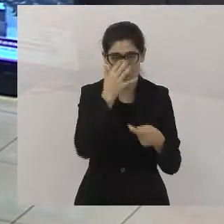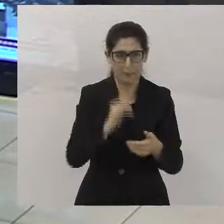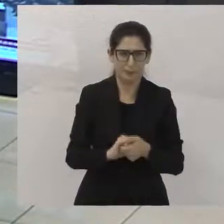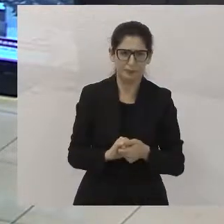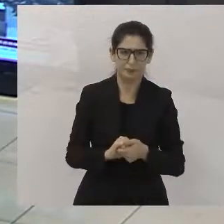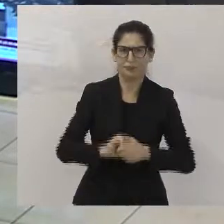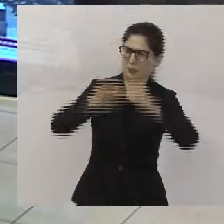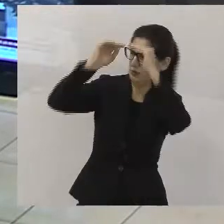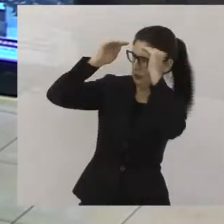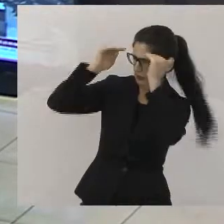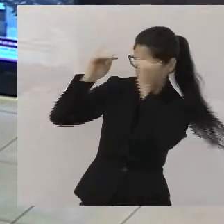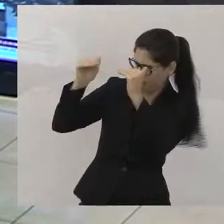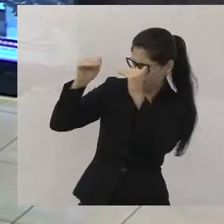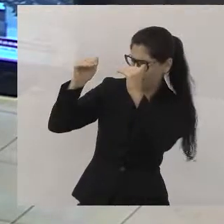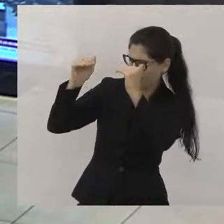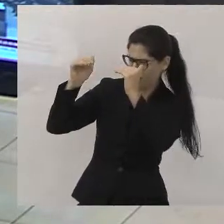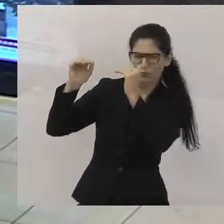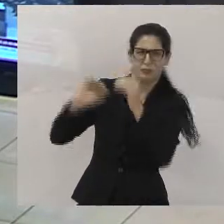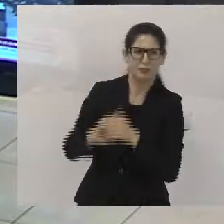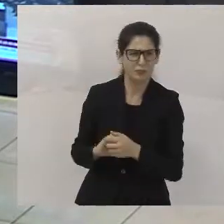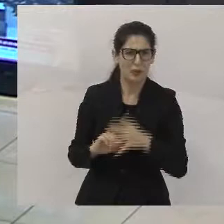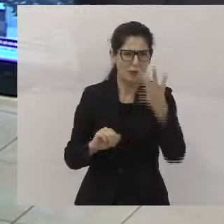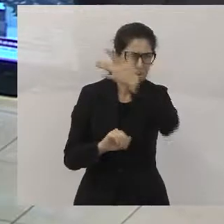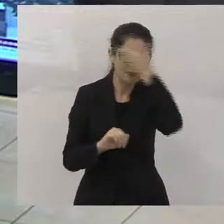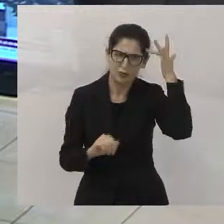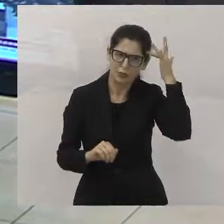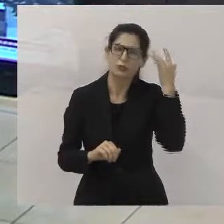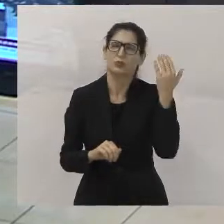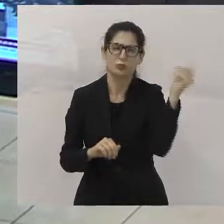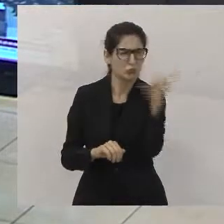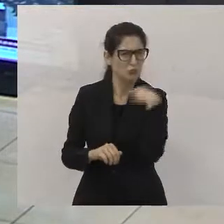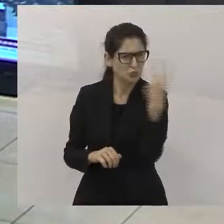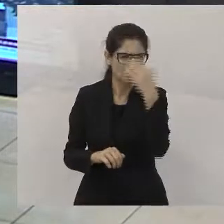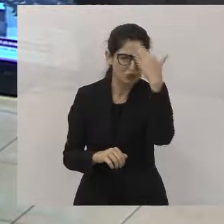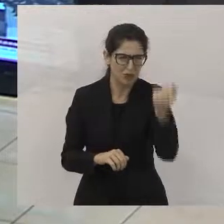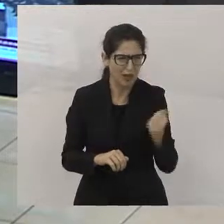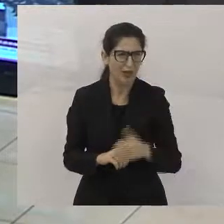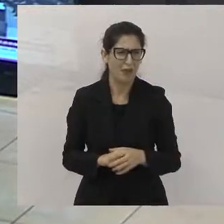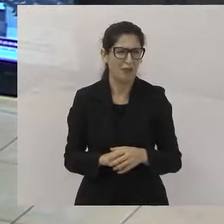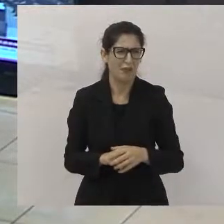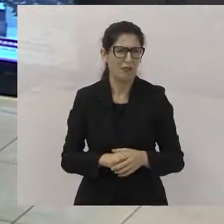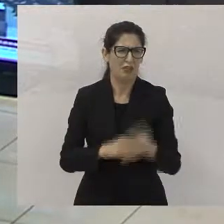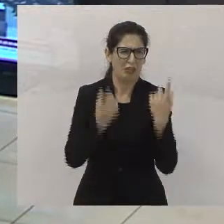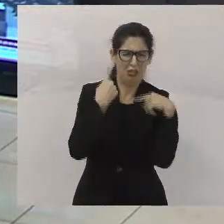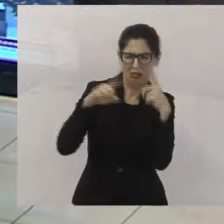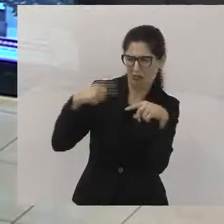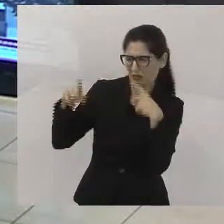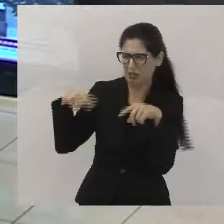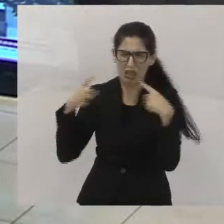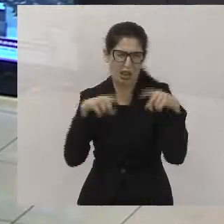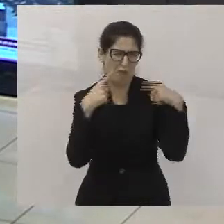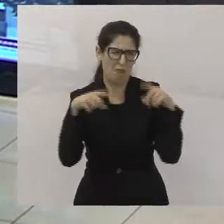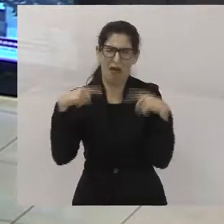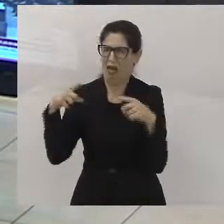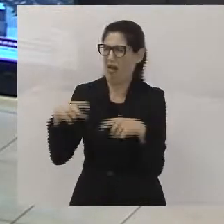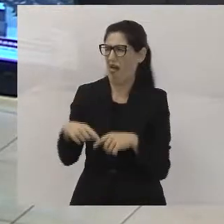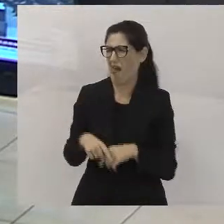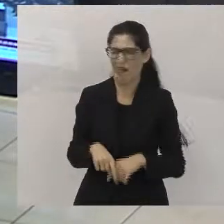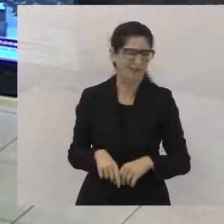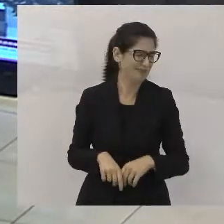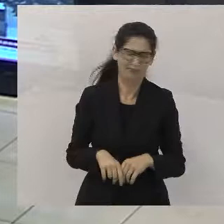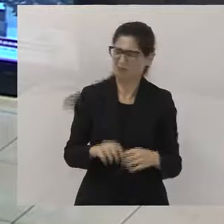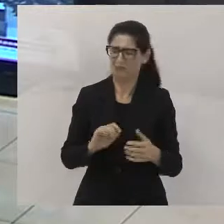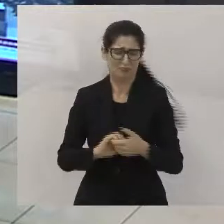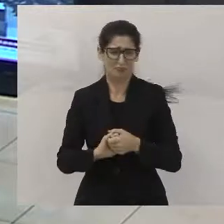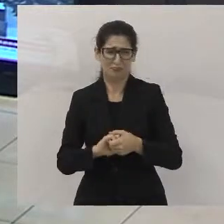quando todo mundo sabe é uma das pessoas que vêm aqui só fazer essas gracinhas que ele é o que ele sabe fazer é então